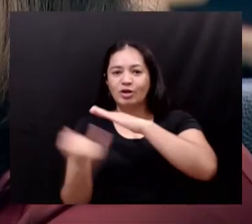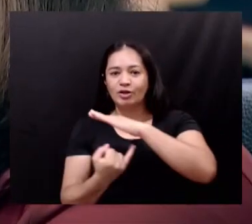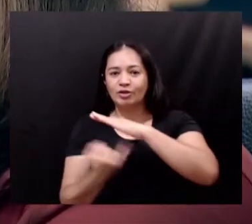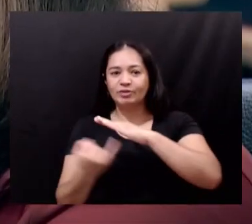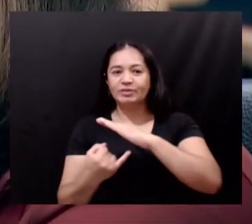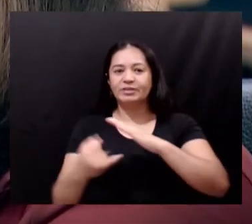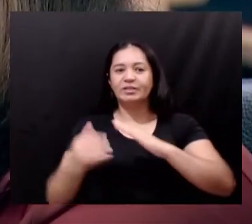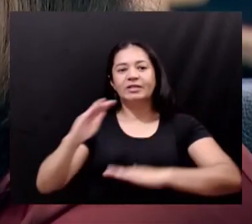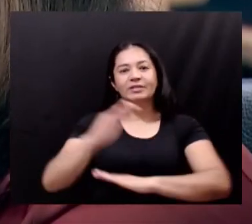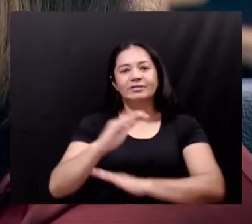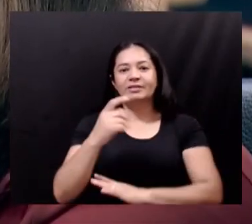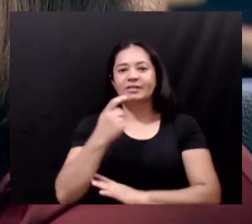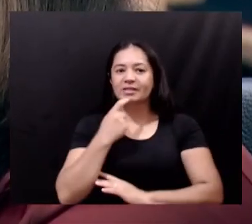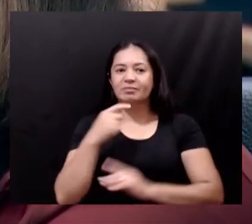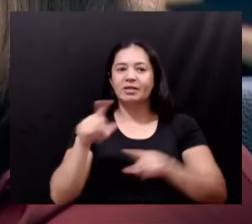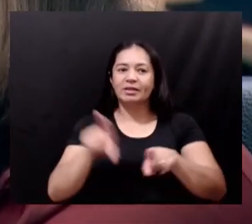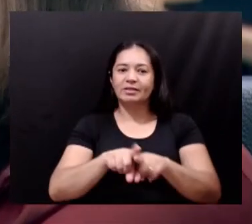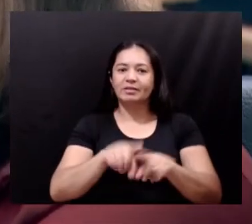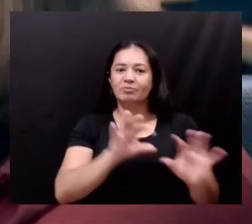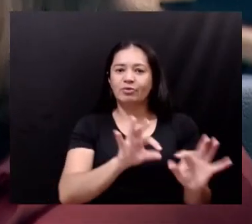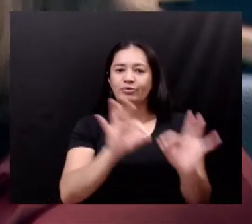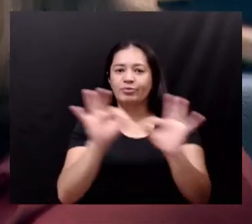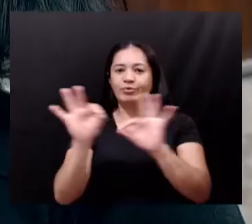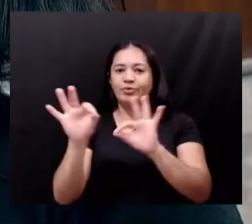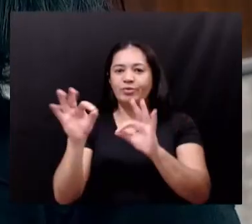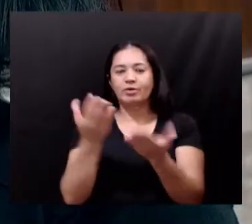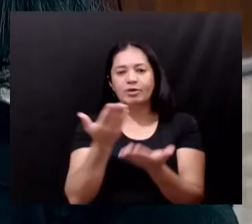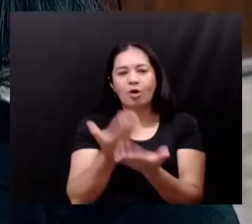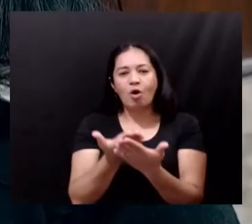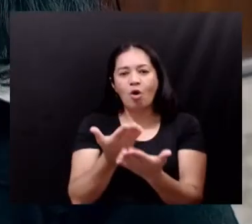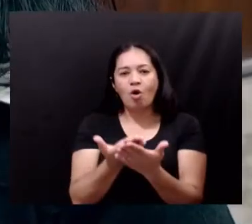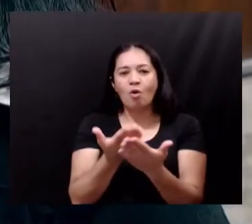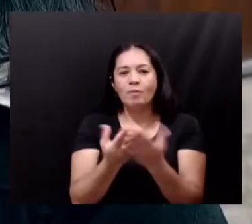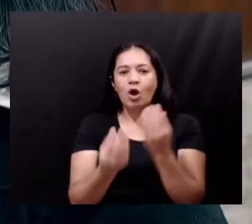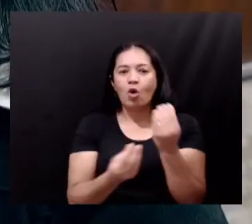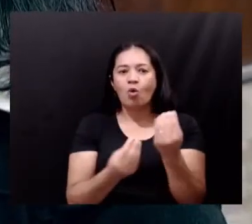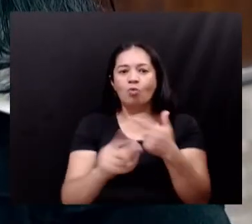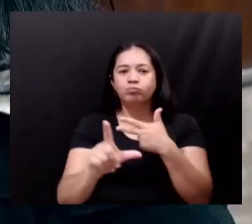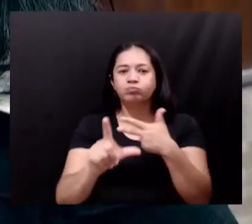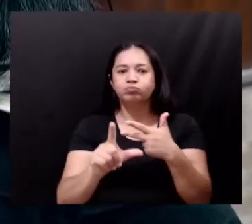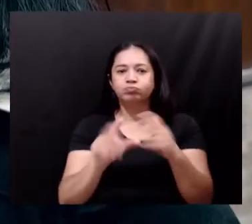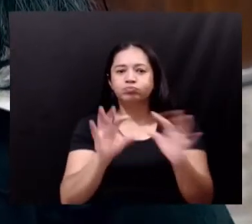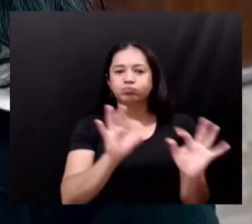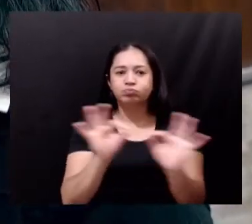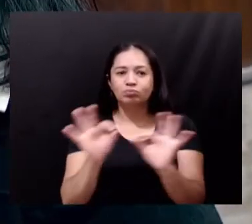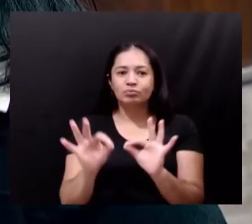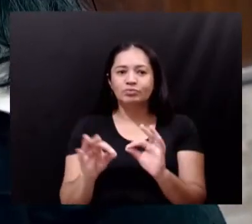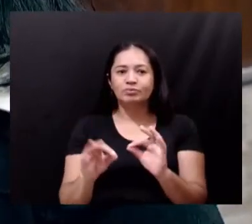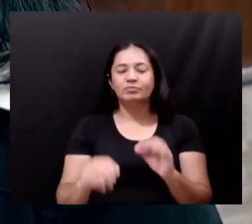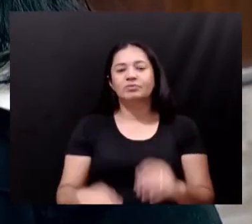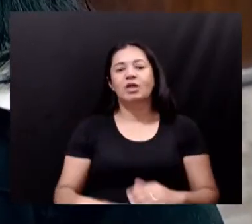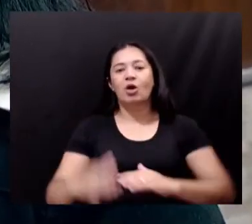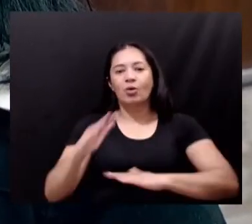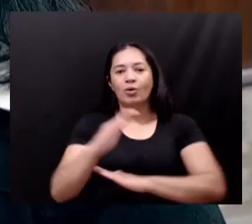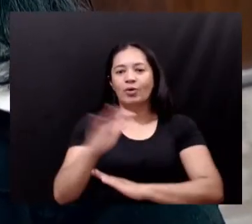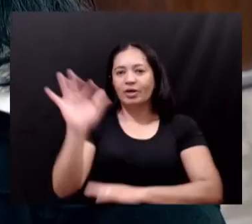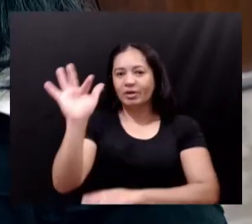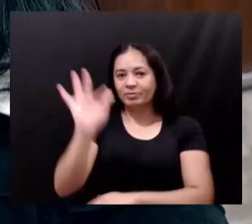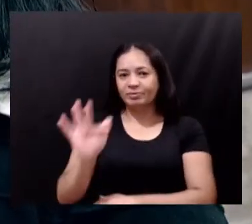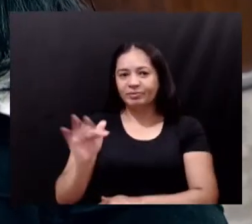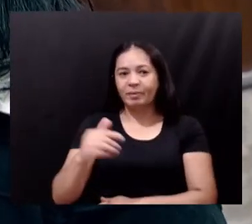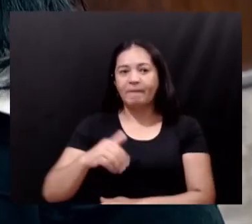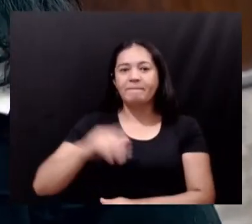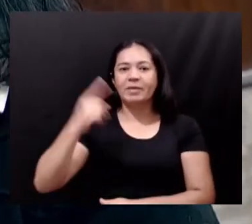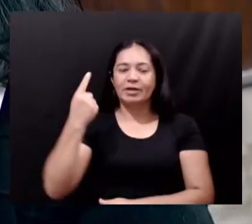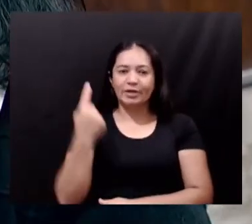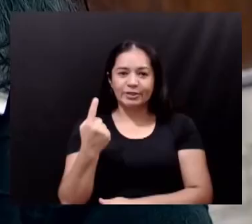de acompanhar uma aula sobre o funcionamento da Casa de Leis. O Câmara Universitária é mais um dos nossos programas de educação política e cidadã para